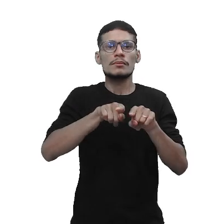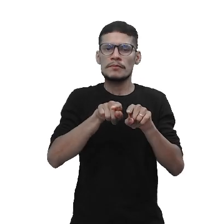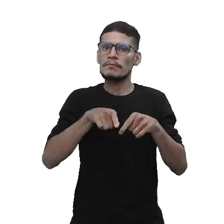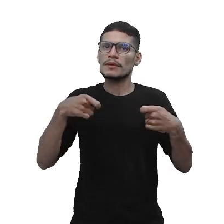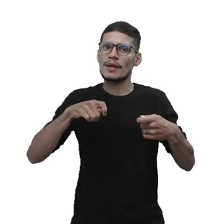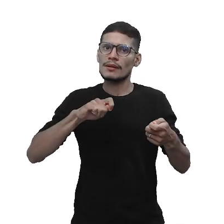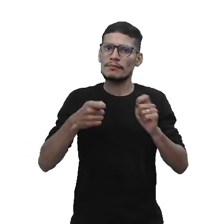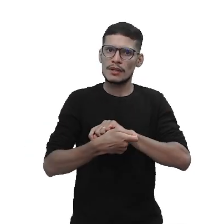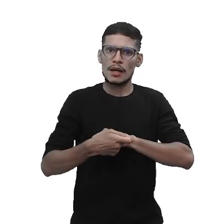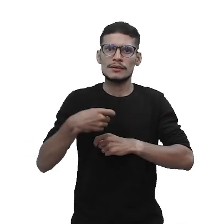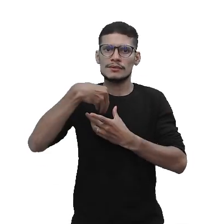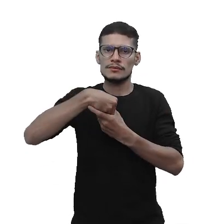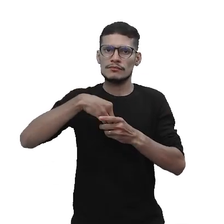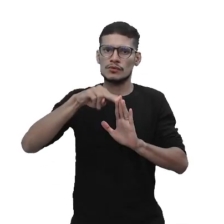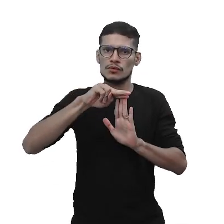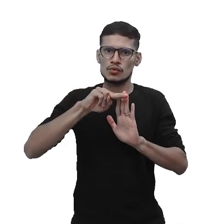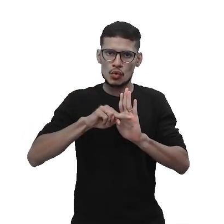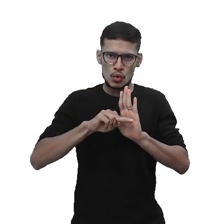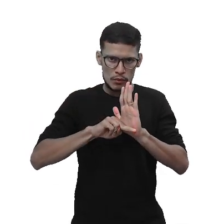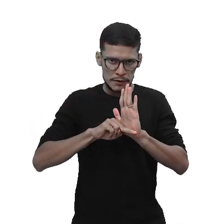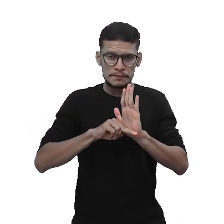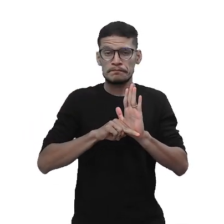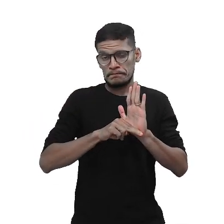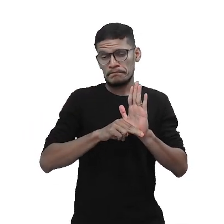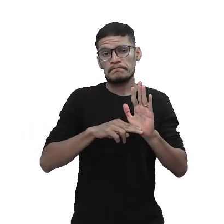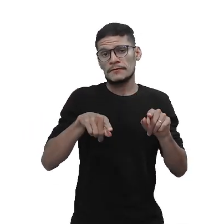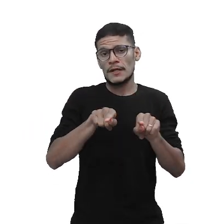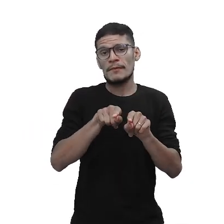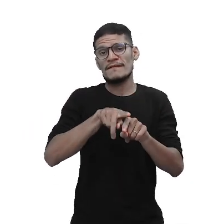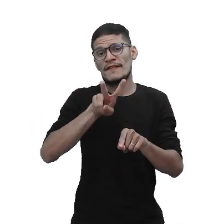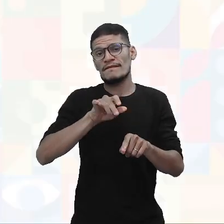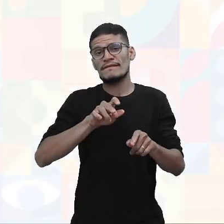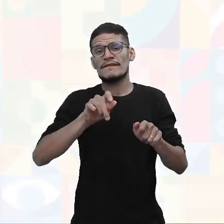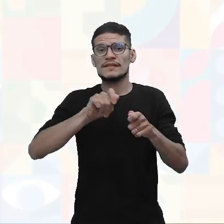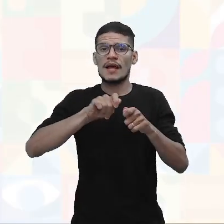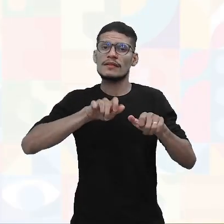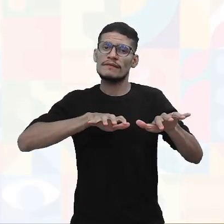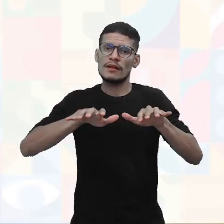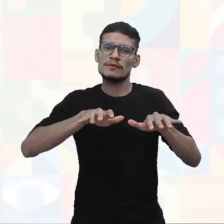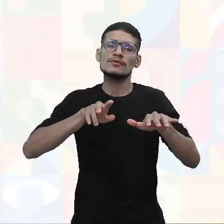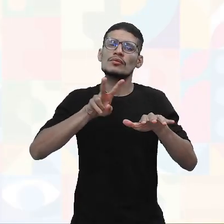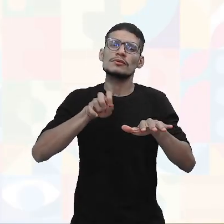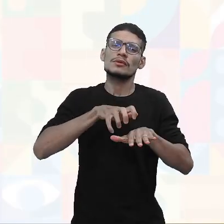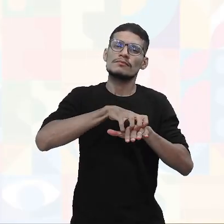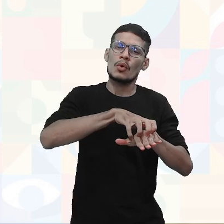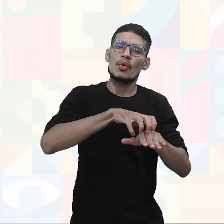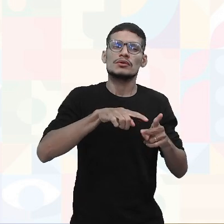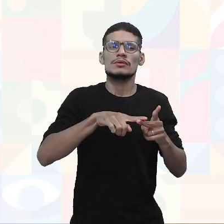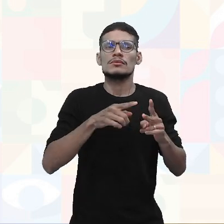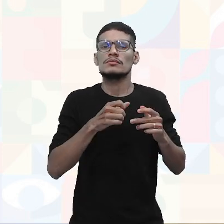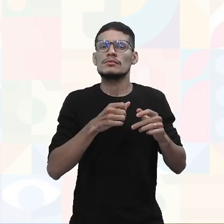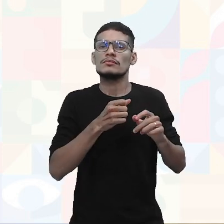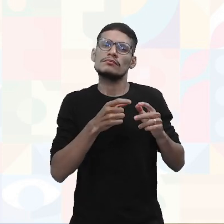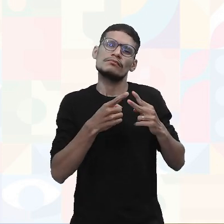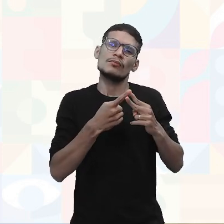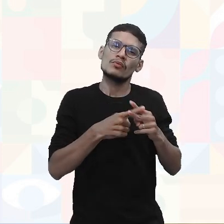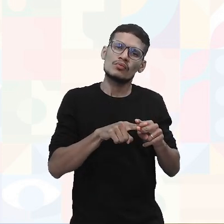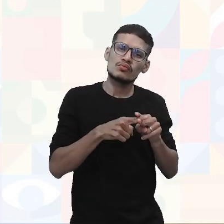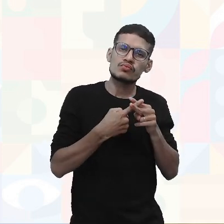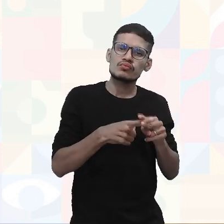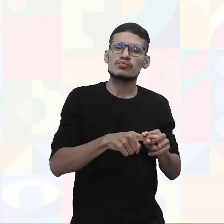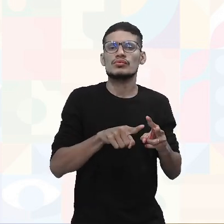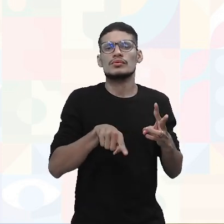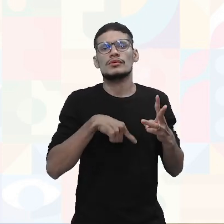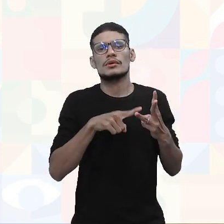essa norma, ou já deveriam estar adequados, que eles realizam essas atividades de transporte, montagem, instalação, ajuste,